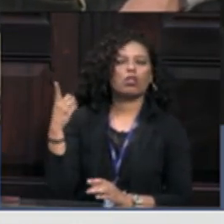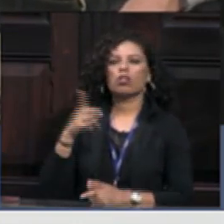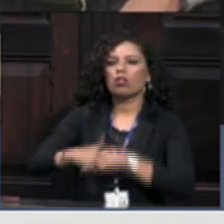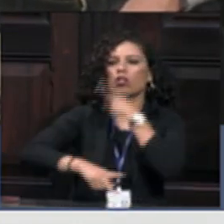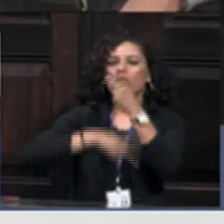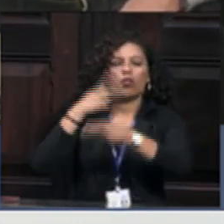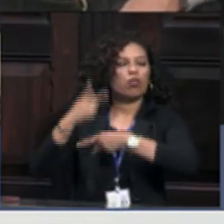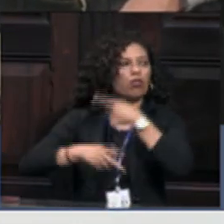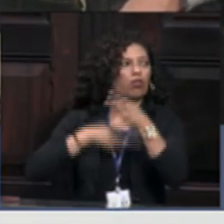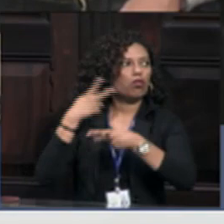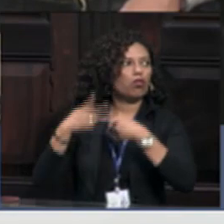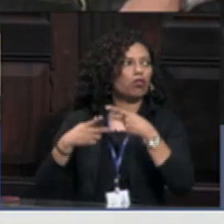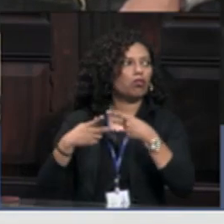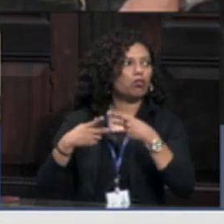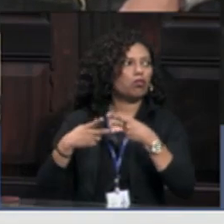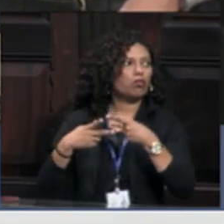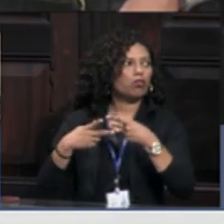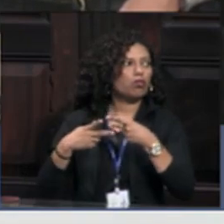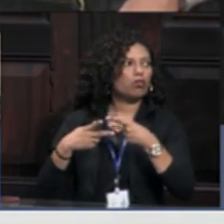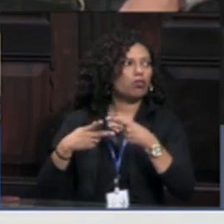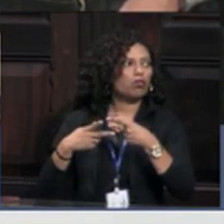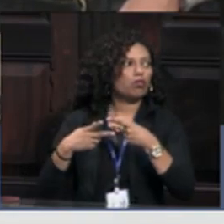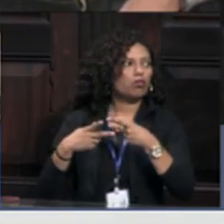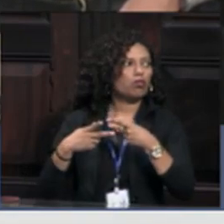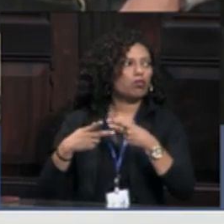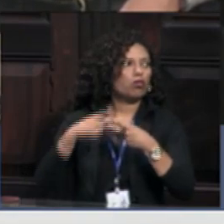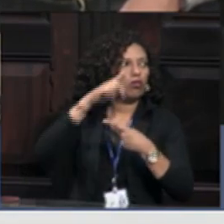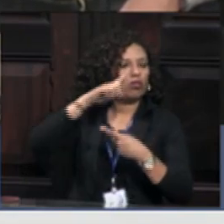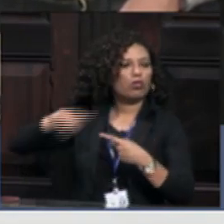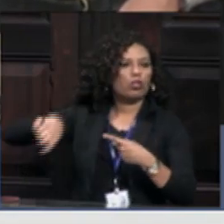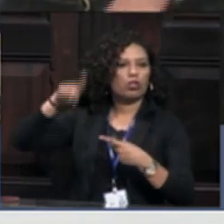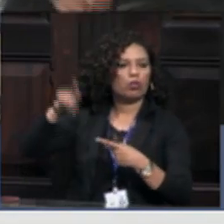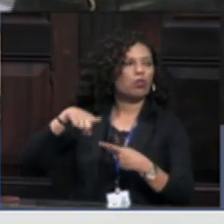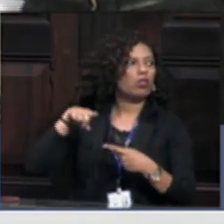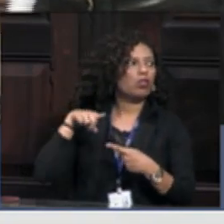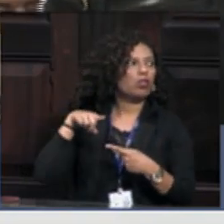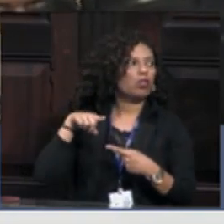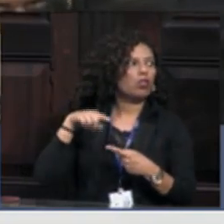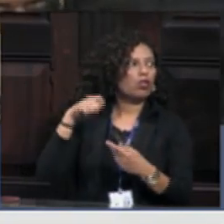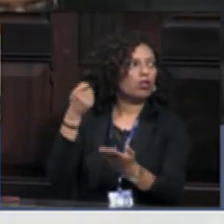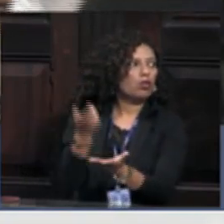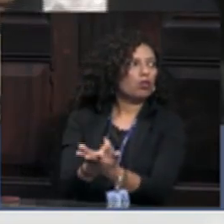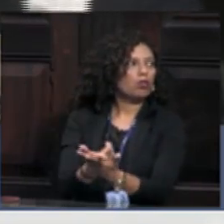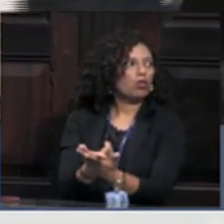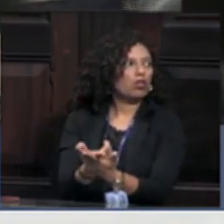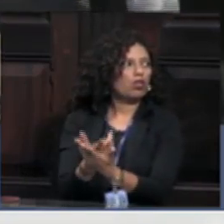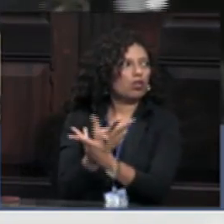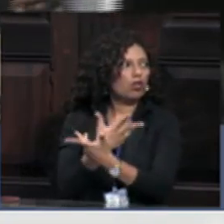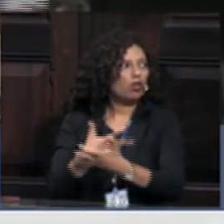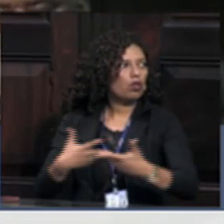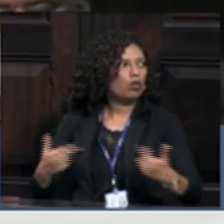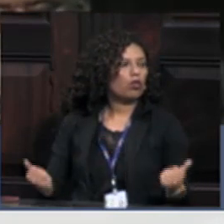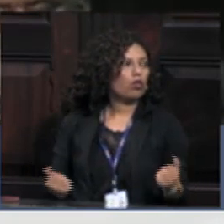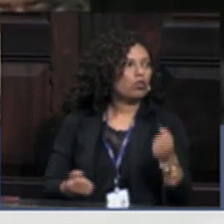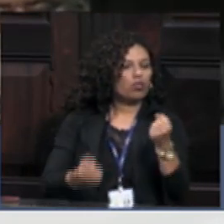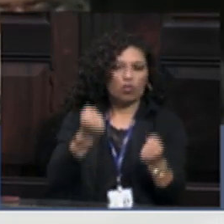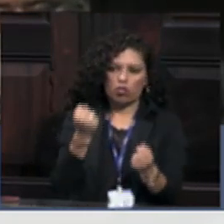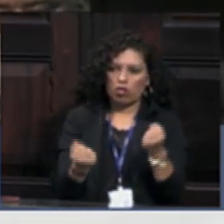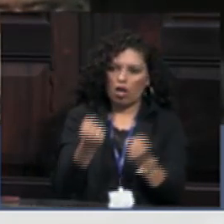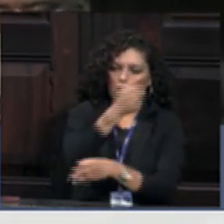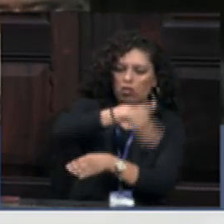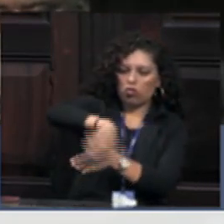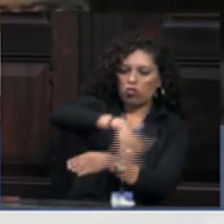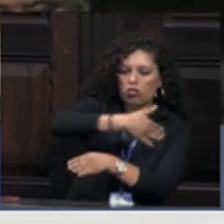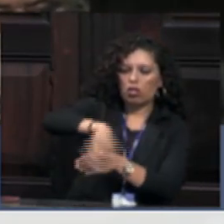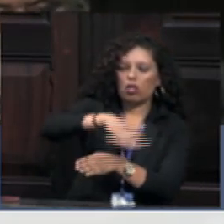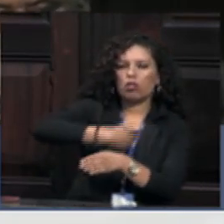dispõe sobre a proibição da cobrança em duplicidade da tarifa de pedágio nas vias estaduais na forma que